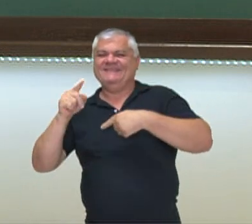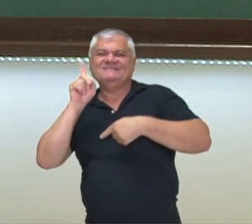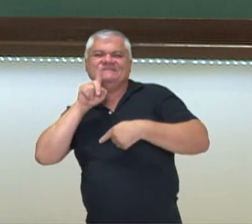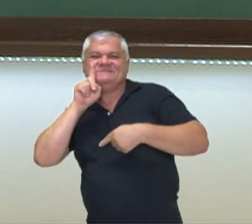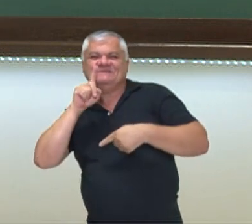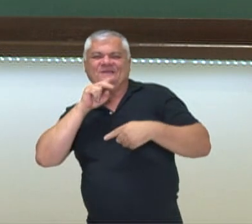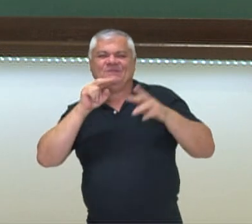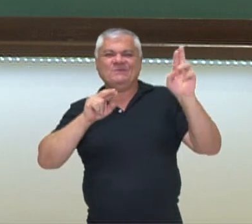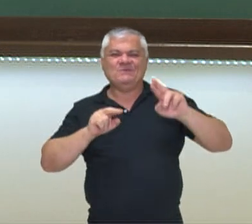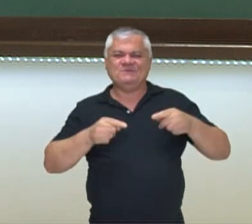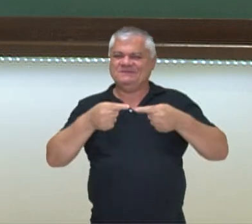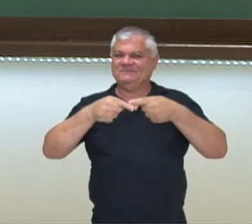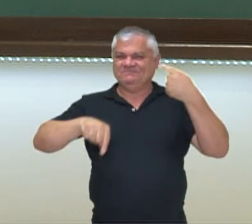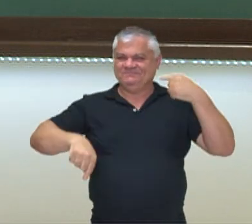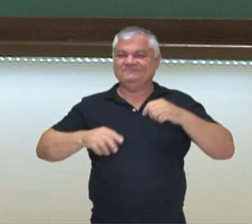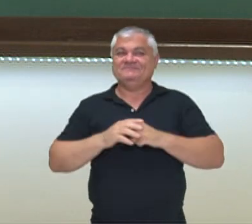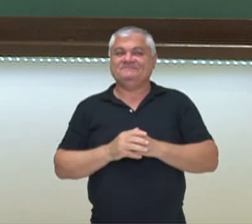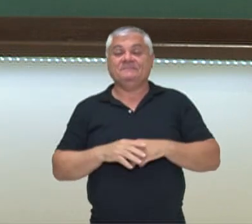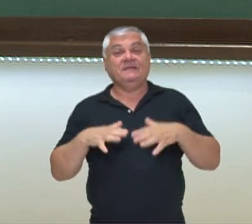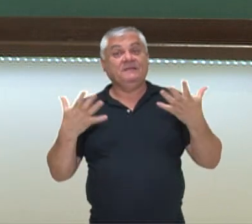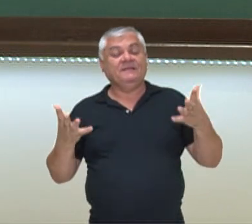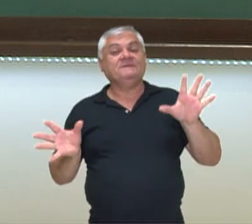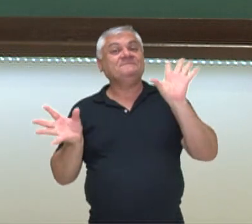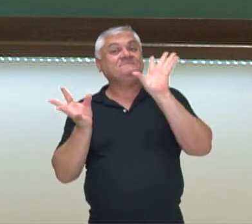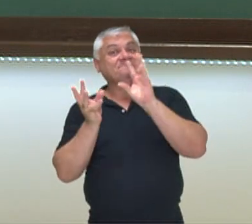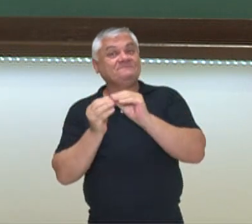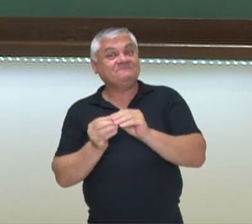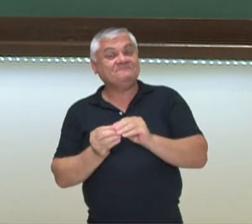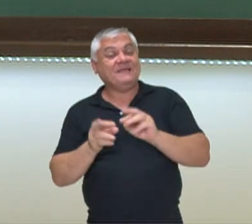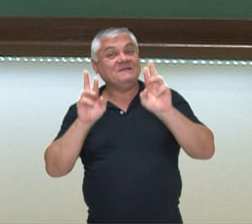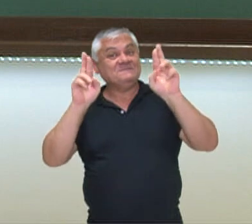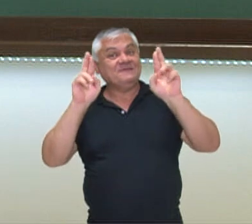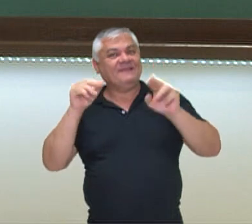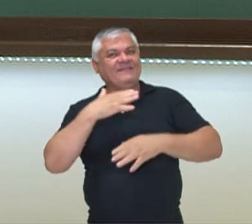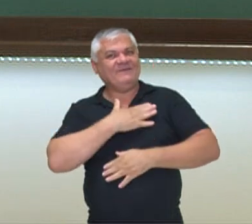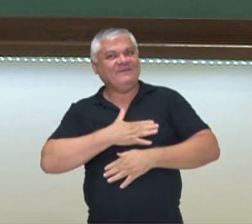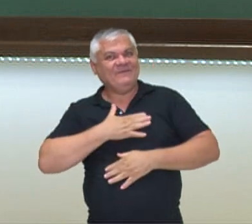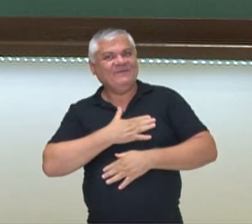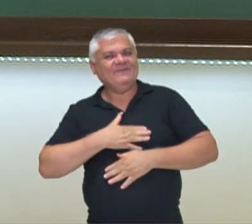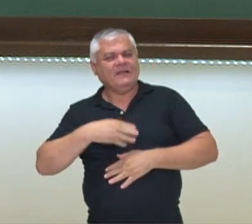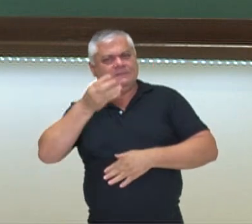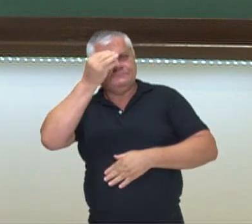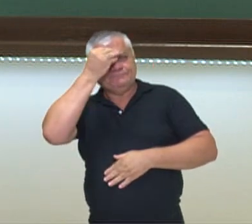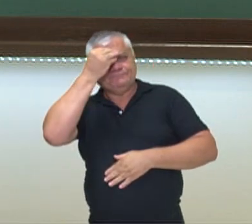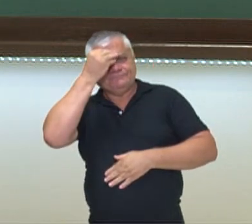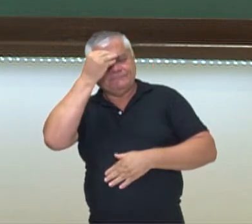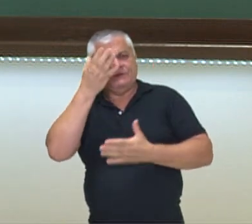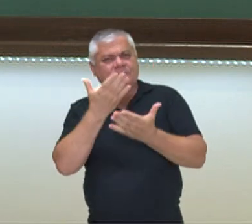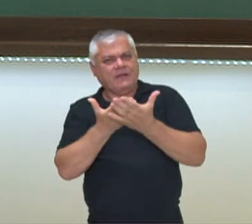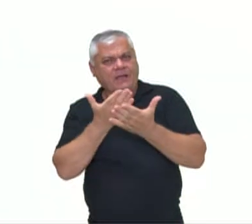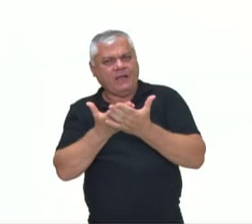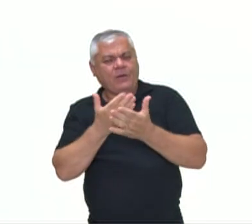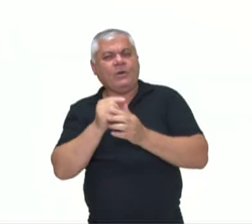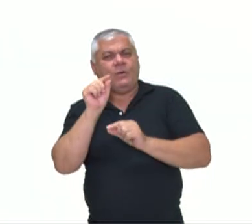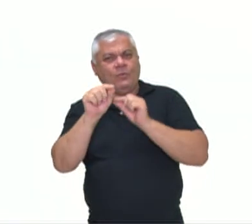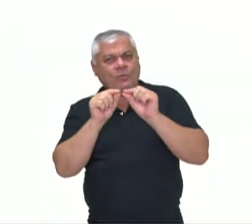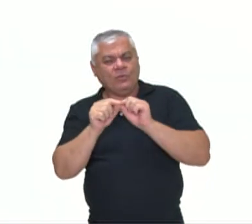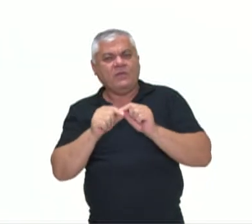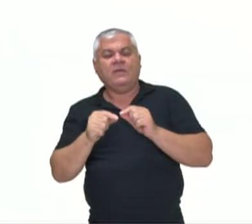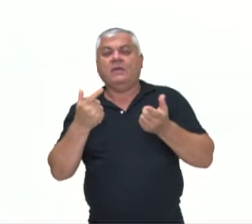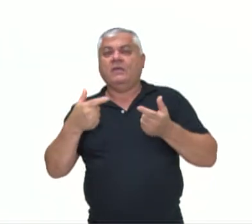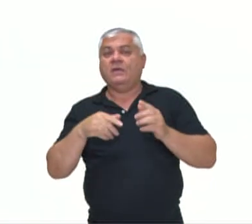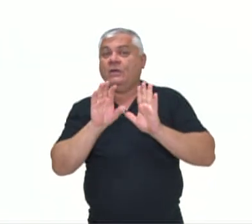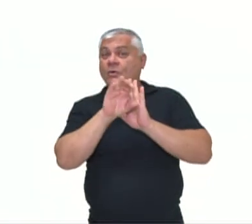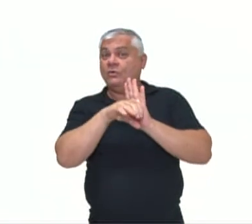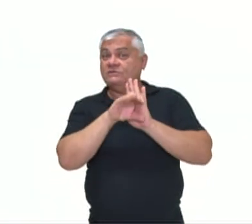aqui não encaixa. Por isso, fechamos, espero que vocês tenham assimilado o que falamos hoje, que foi, literalmente, um